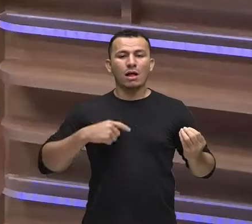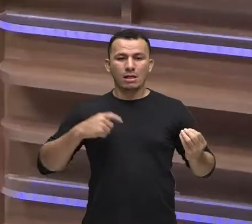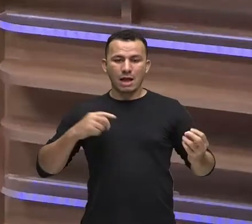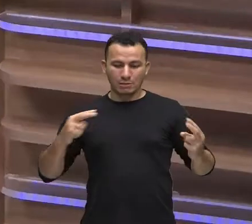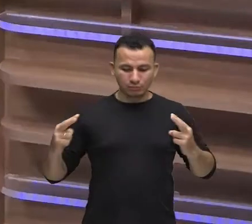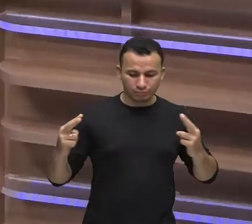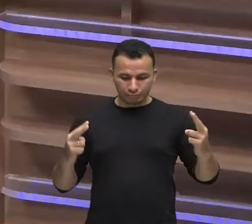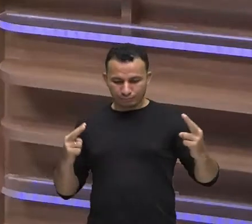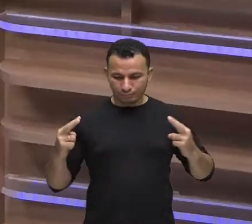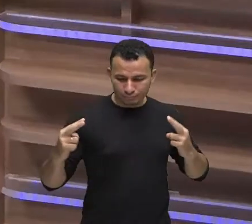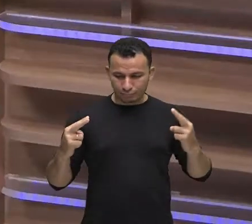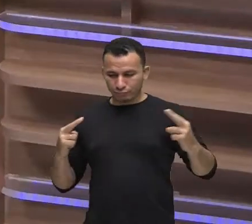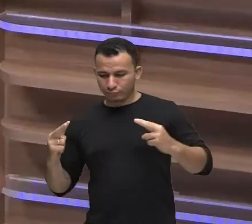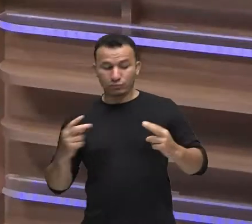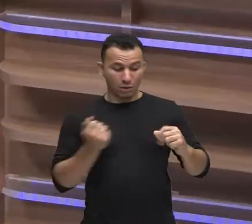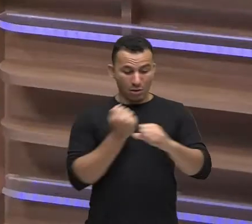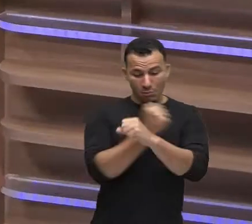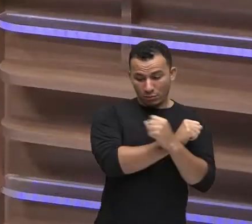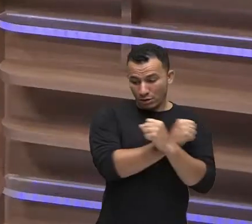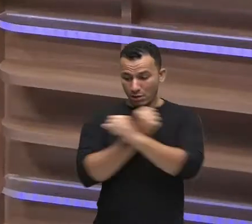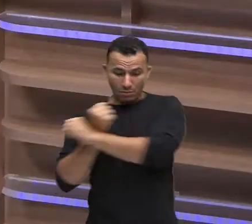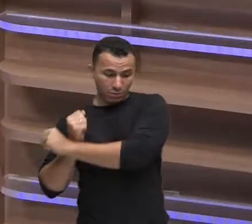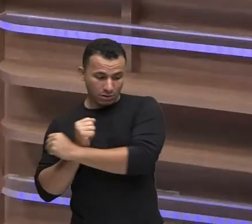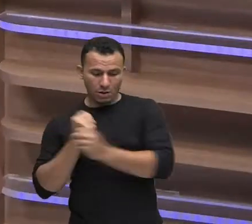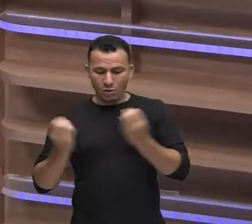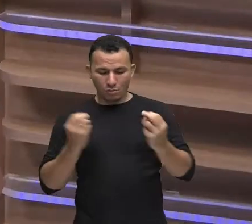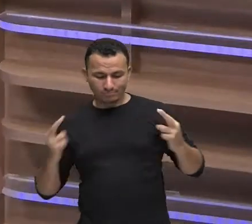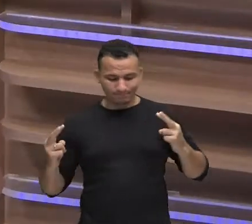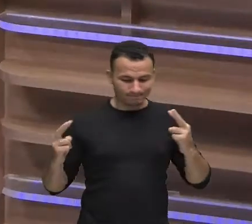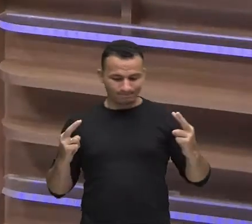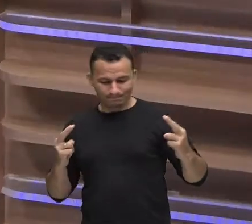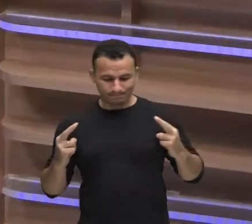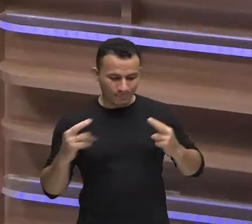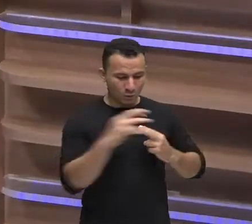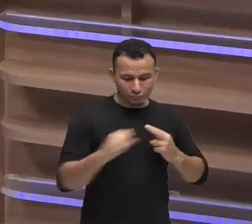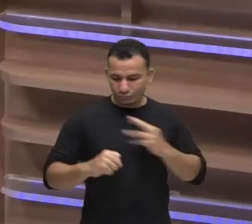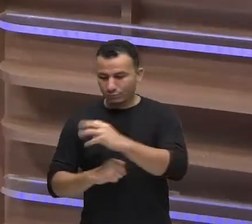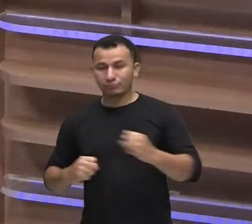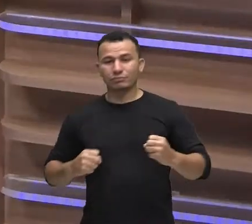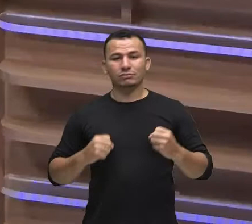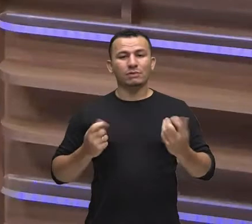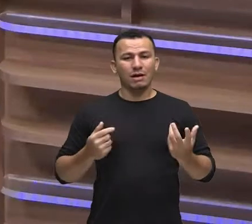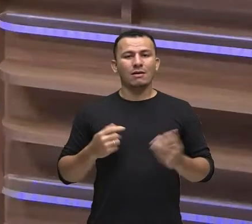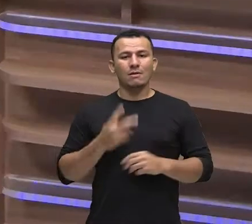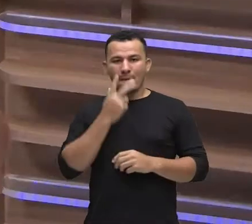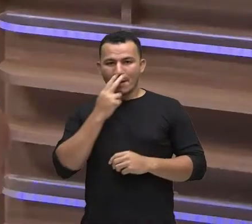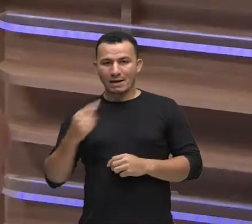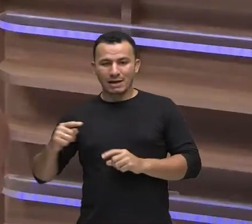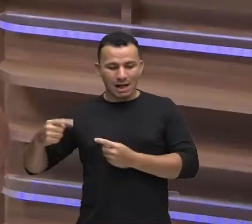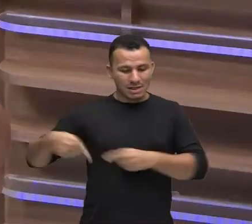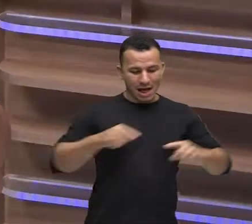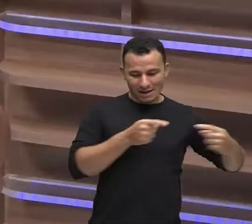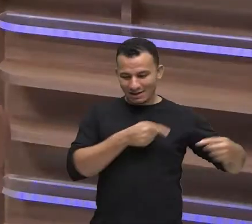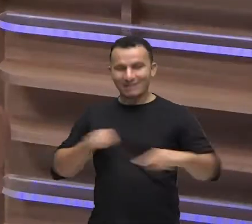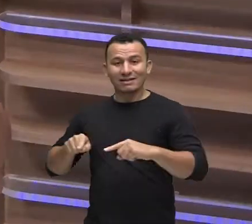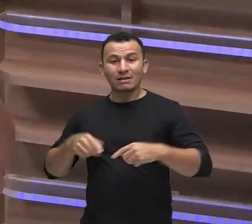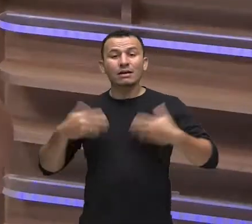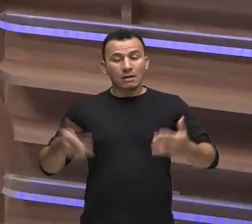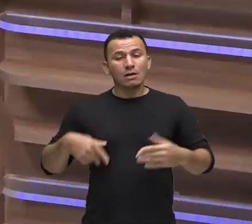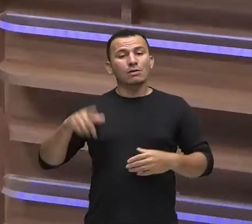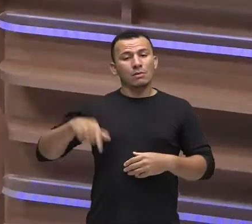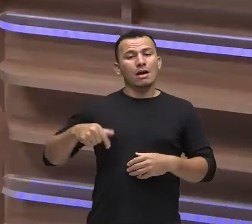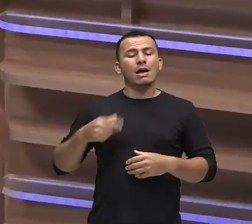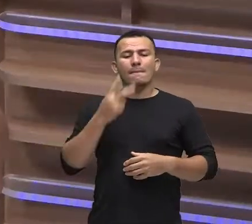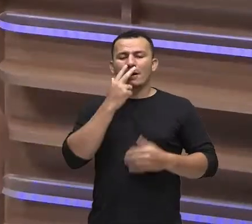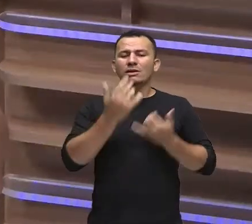em muitas modalidades, em diversos esportes, o princípio do ataque e da defesa. A barra-bandeira é basicamente um